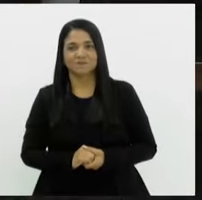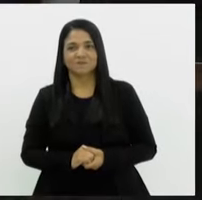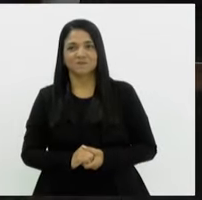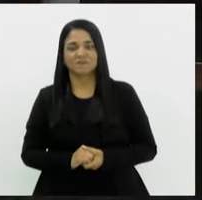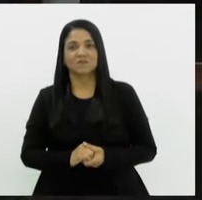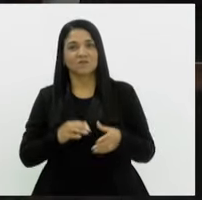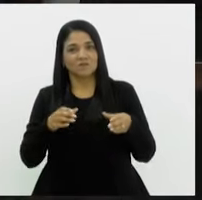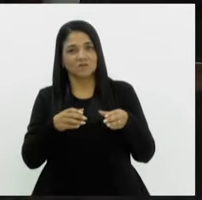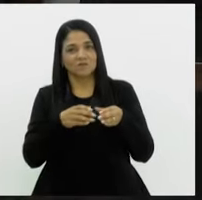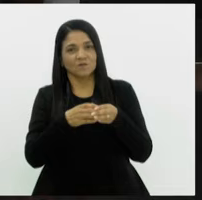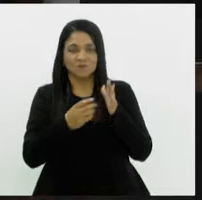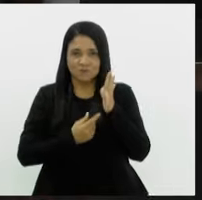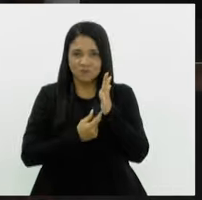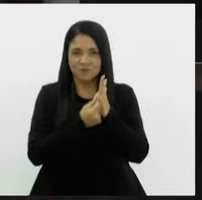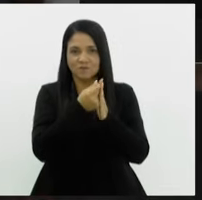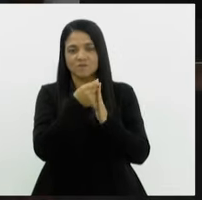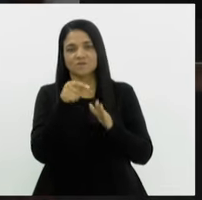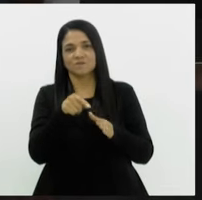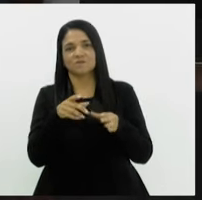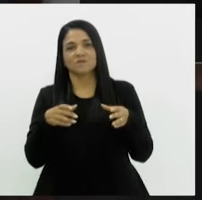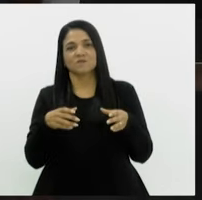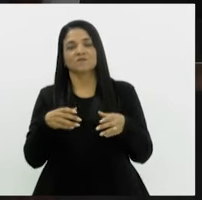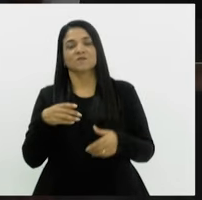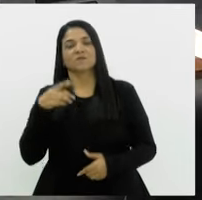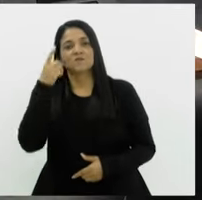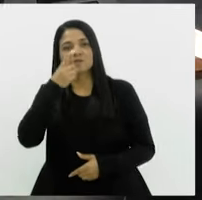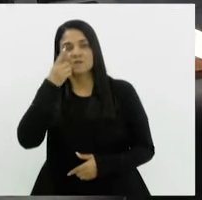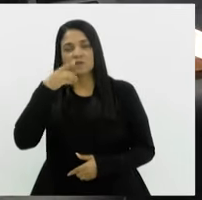Pela Comissão de Orçamento, deputado Carlos Macedo.